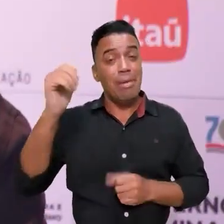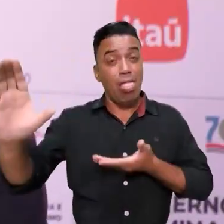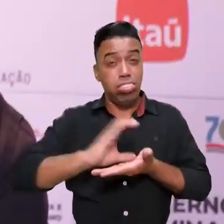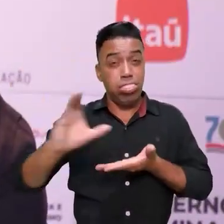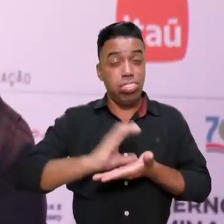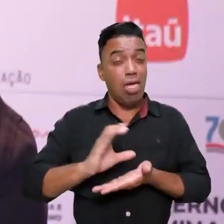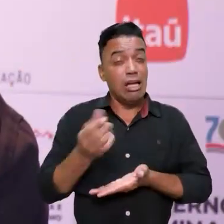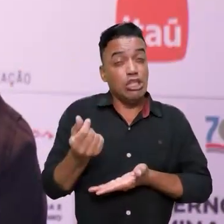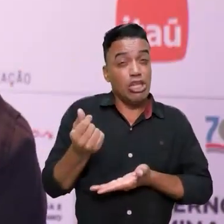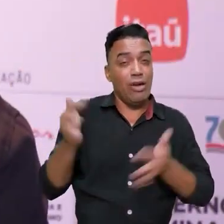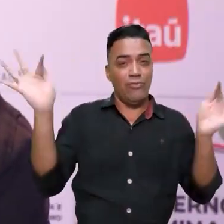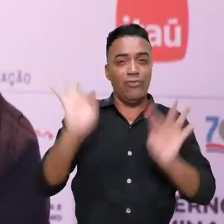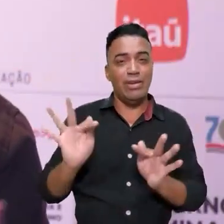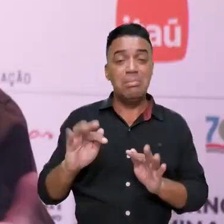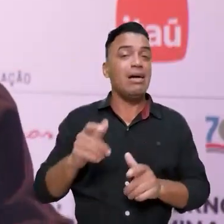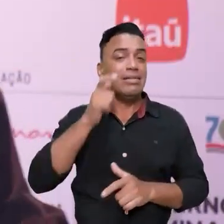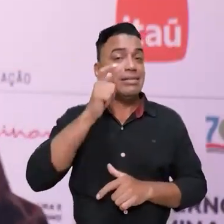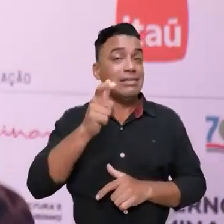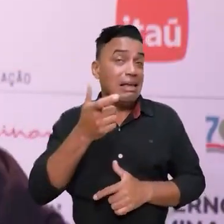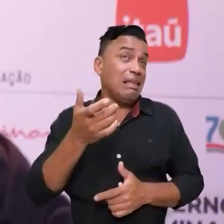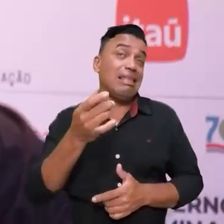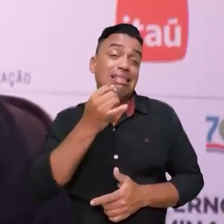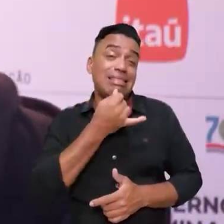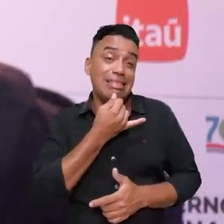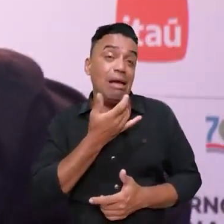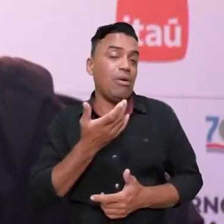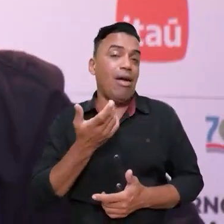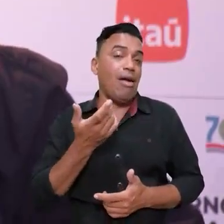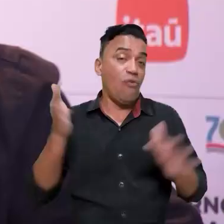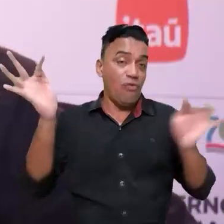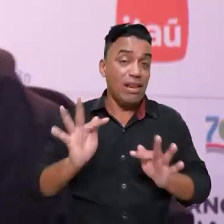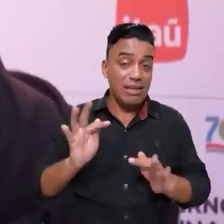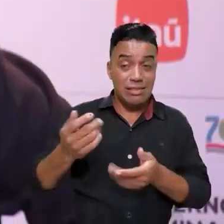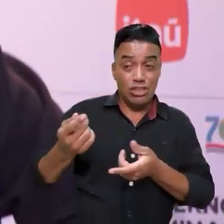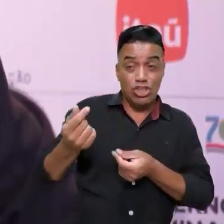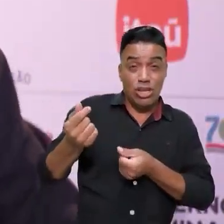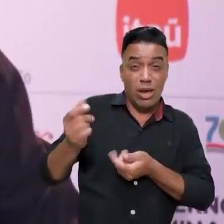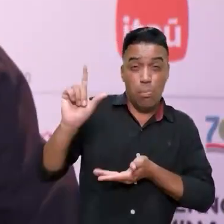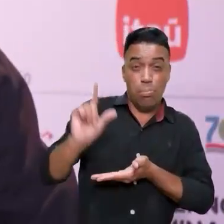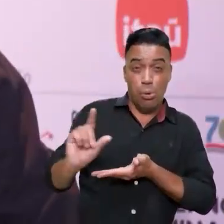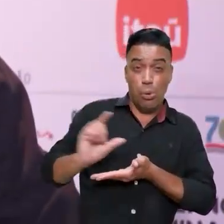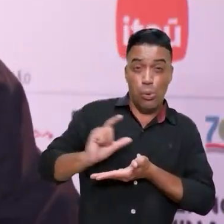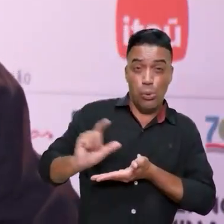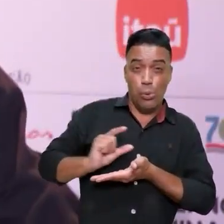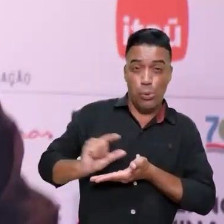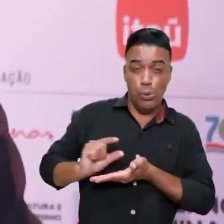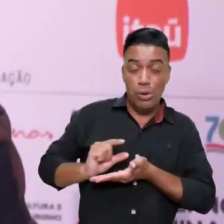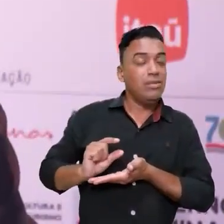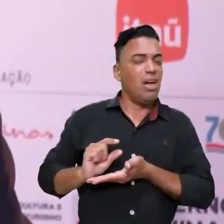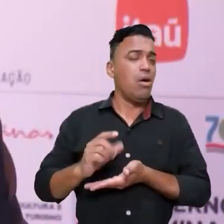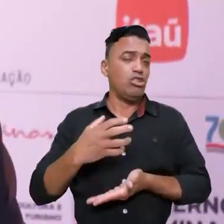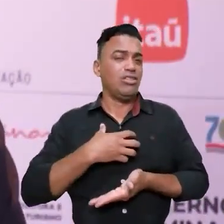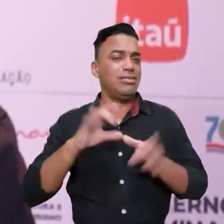muito dinheiro e ser feliz. Mas infelizmente eu só sei ser feliz sem ganhar muito dinheiro. E tá bom também, né? Então é um modo também muito especial de